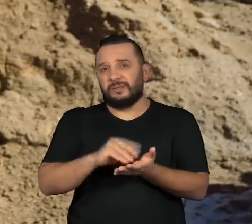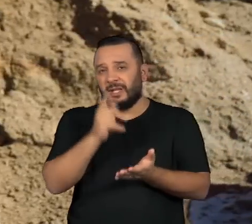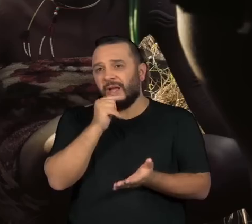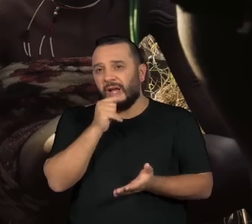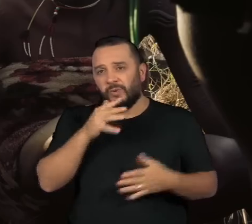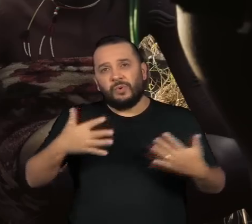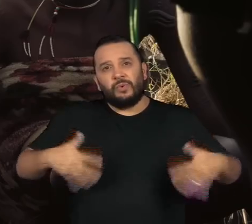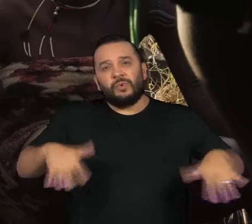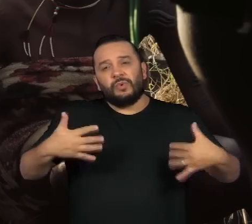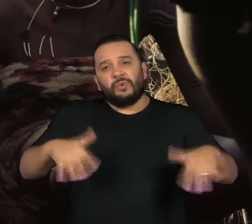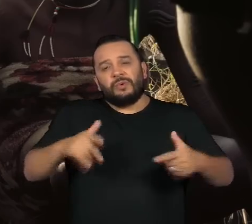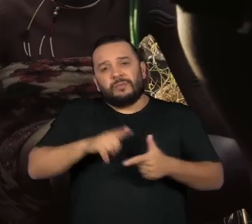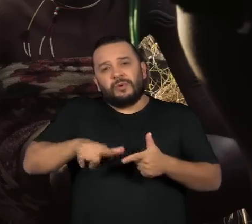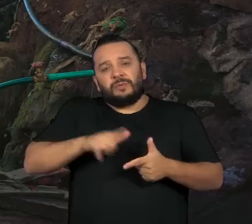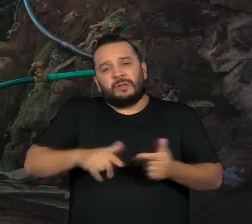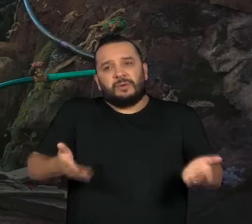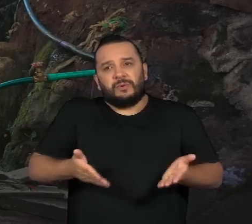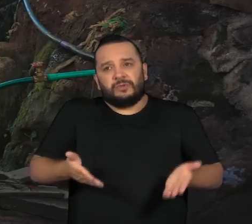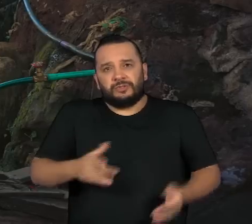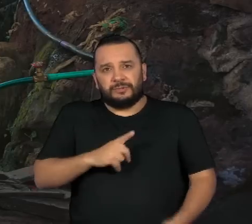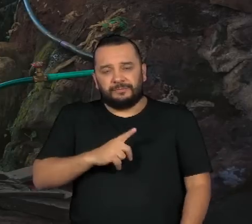dia.